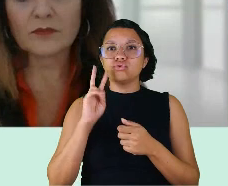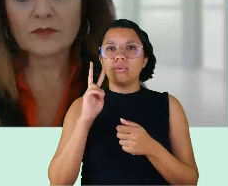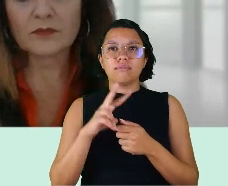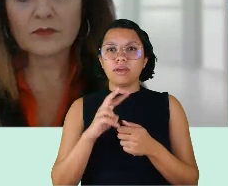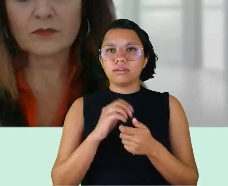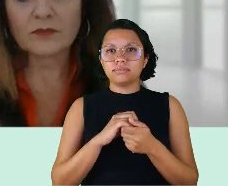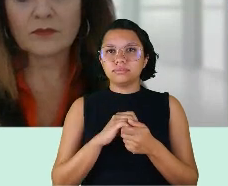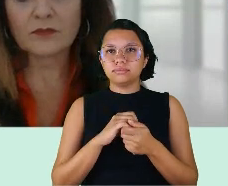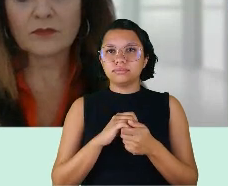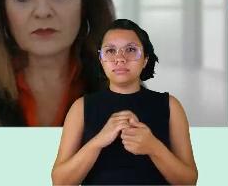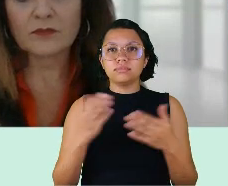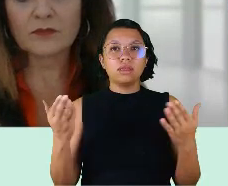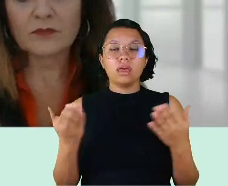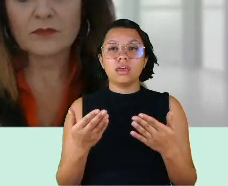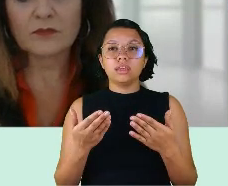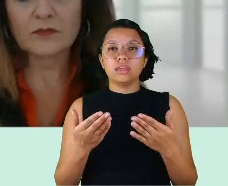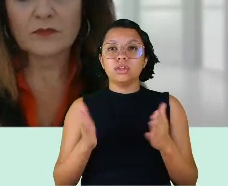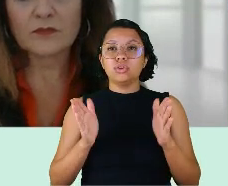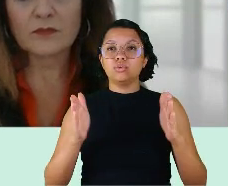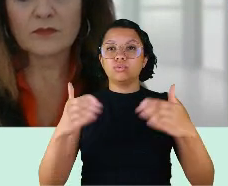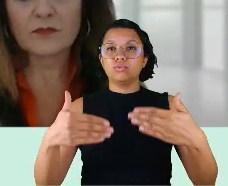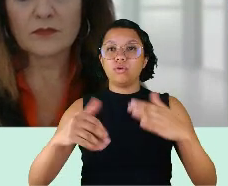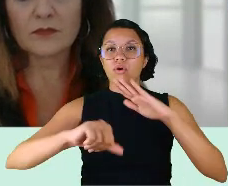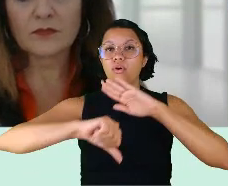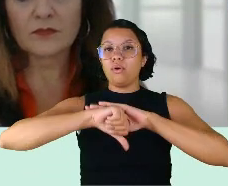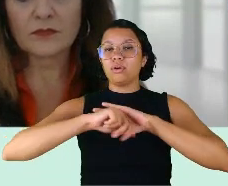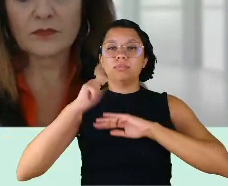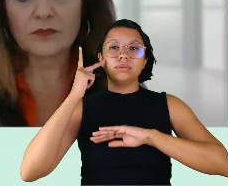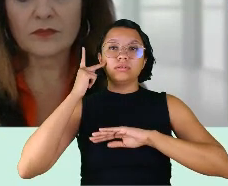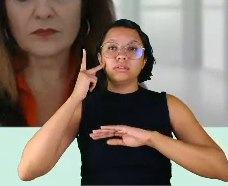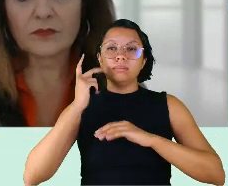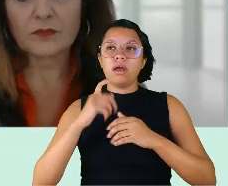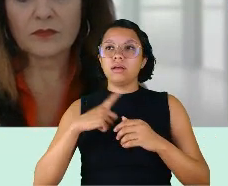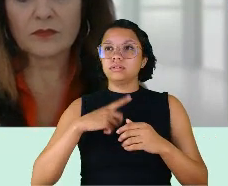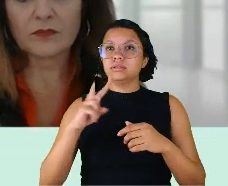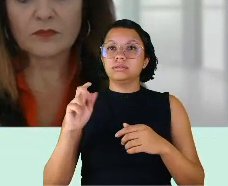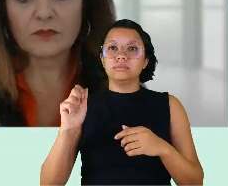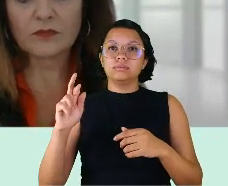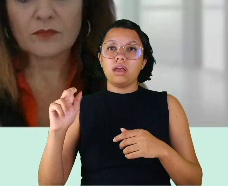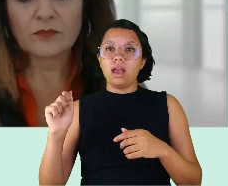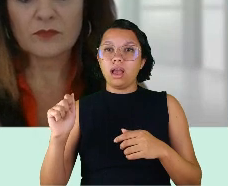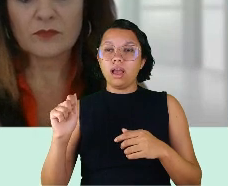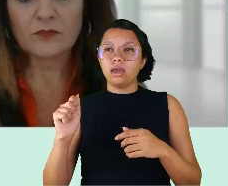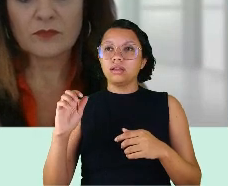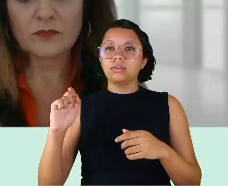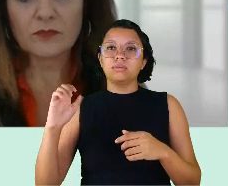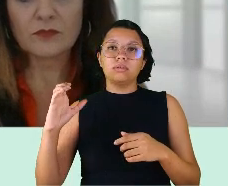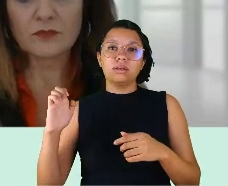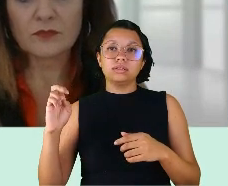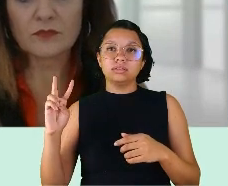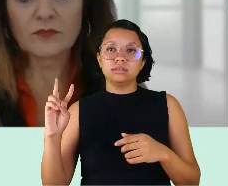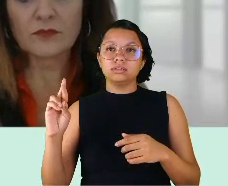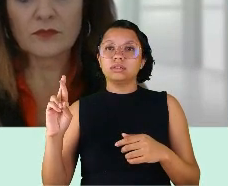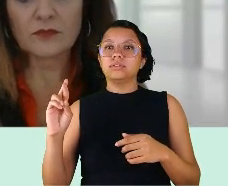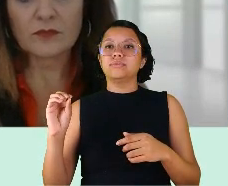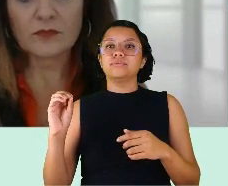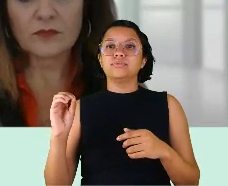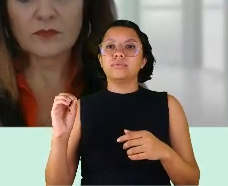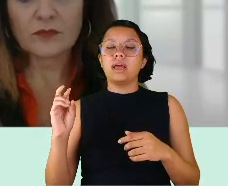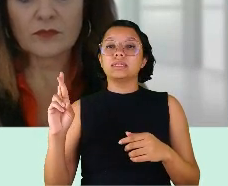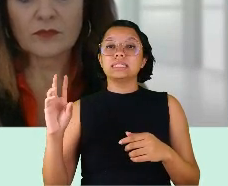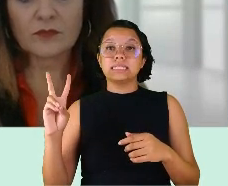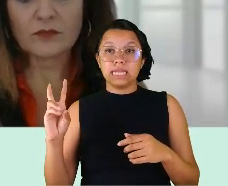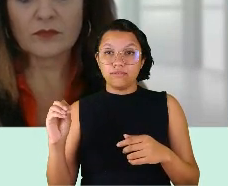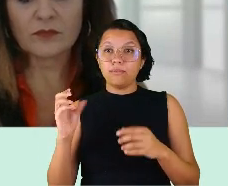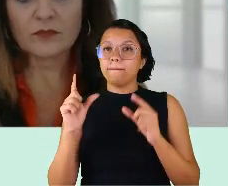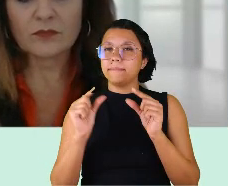ver, aqui no Fórum Criminal de São Paulo, a gente tem varas com acervo pequeno. Por quê? Todas